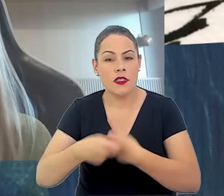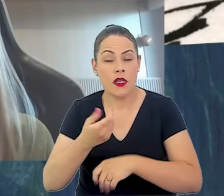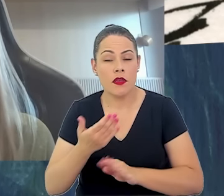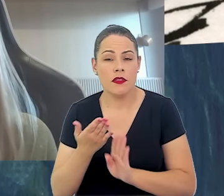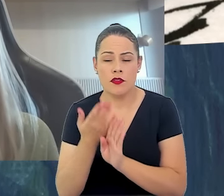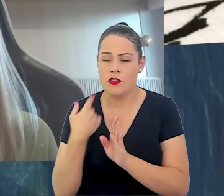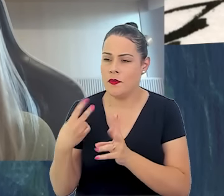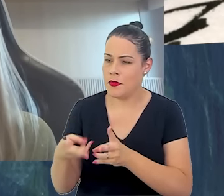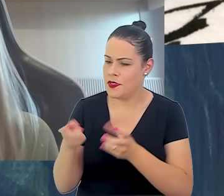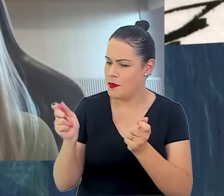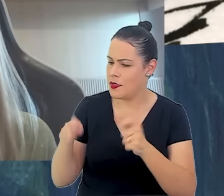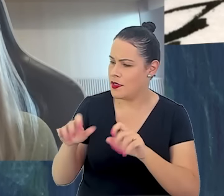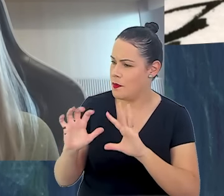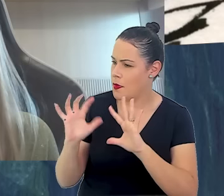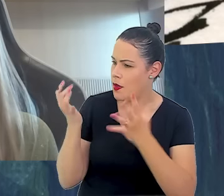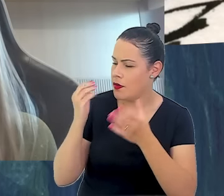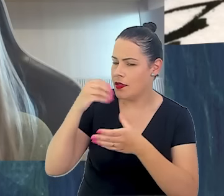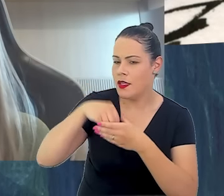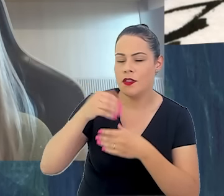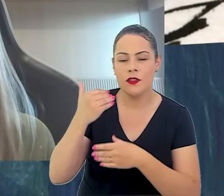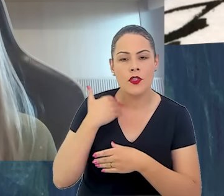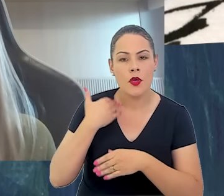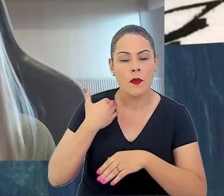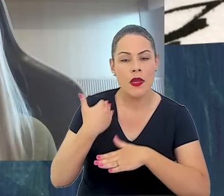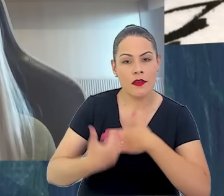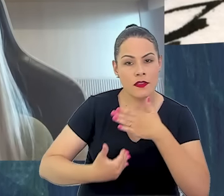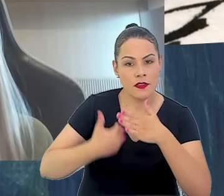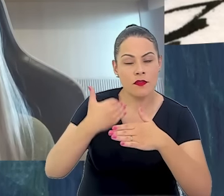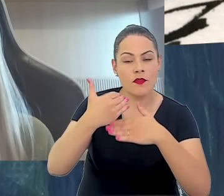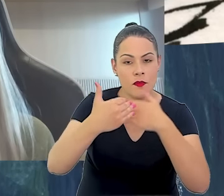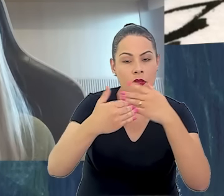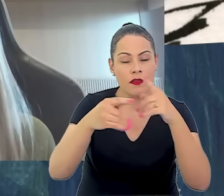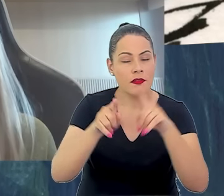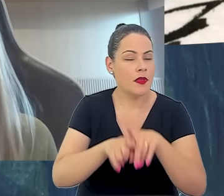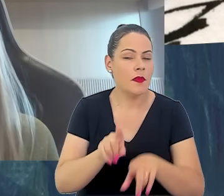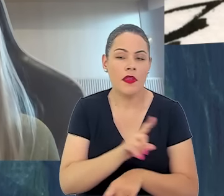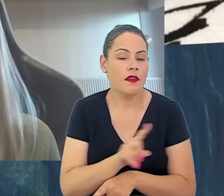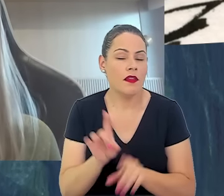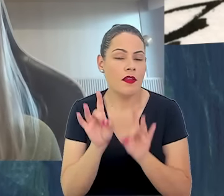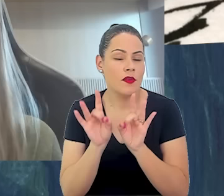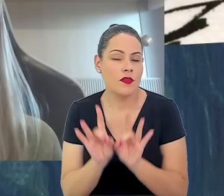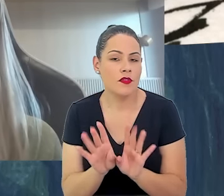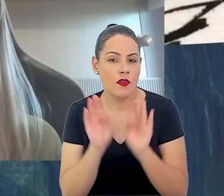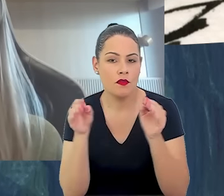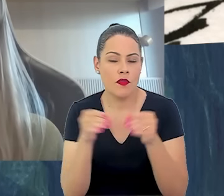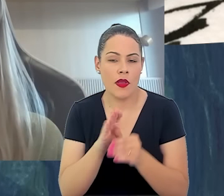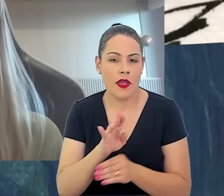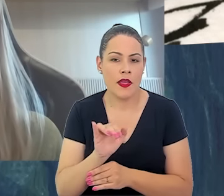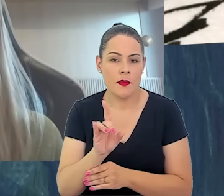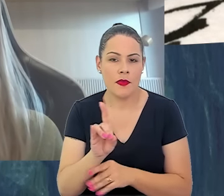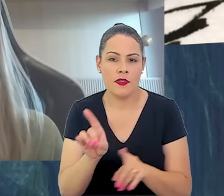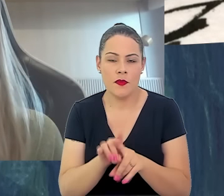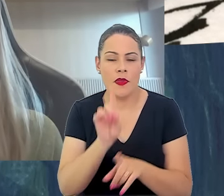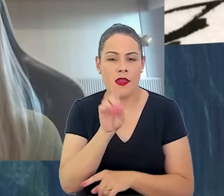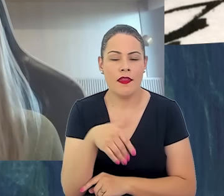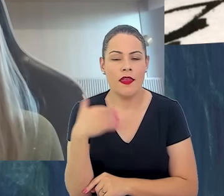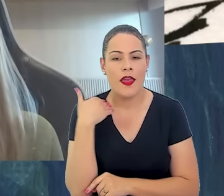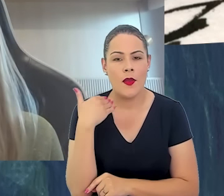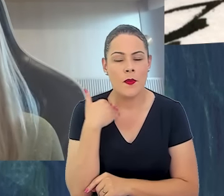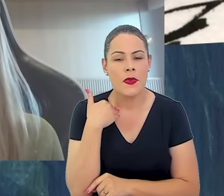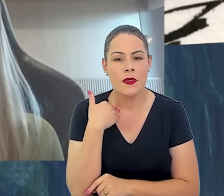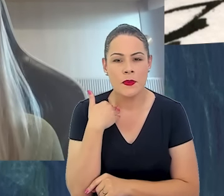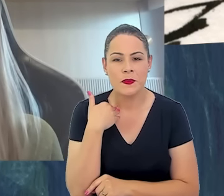eu já vejo isso acontecendo nos bancos de desenvolvimento, né? E não só no caso do BID, né, que é um